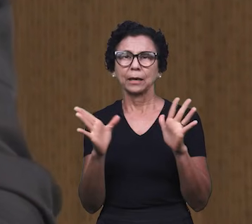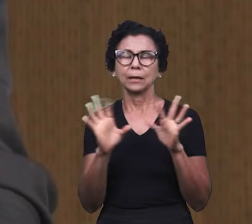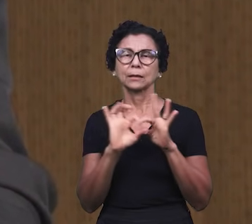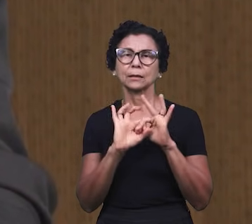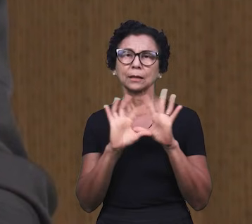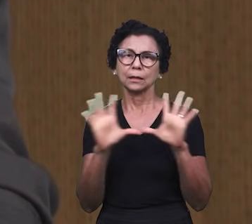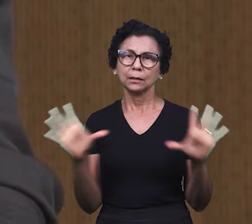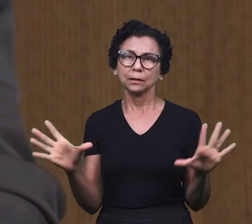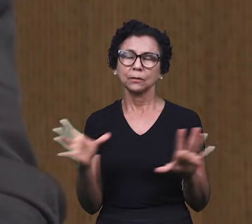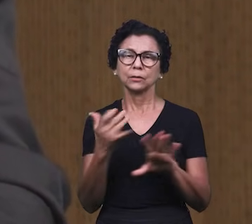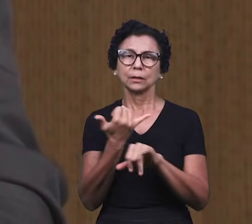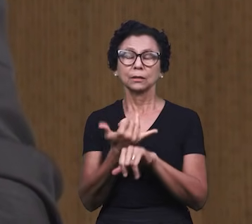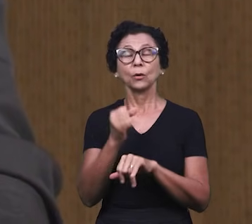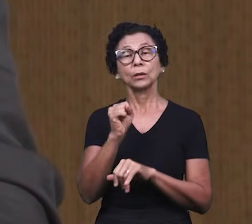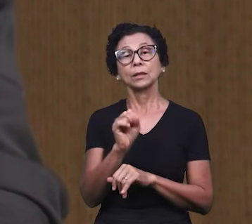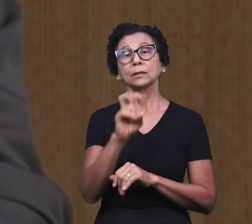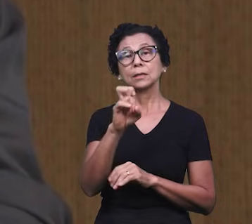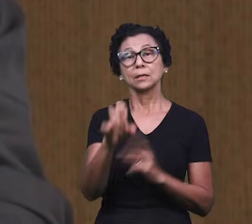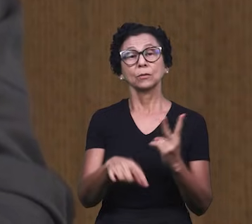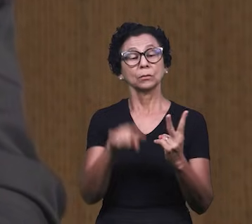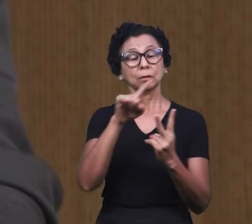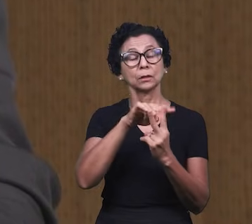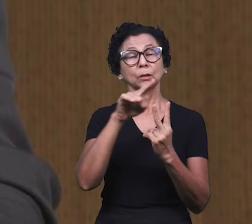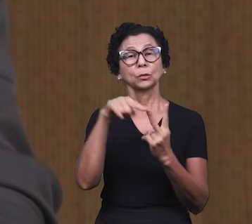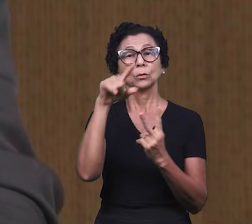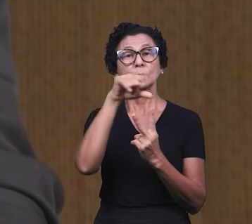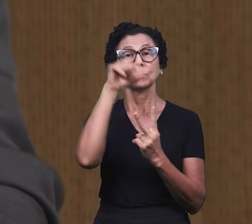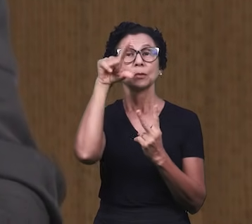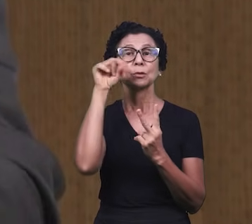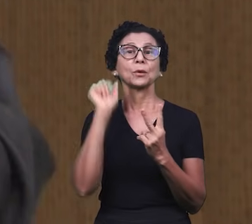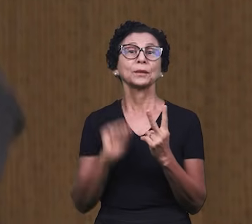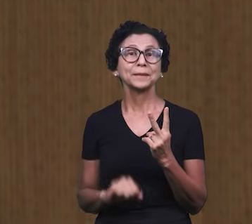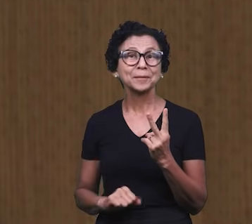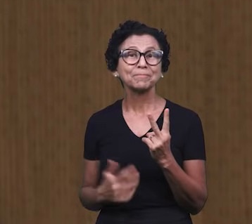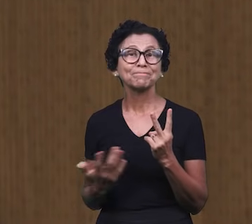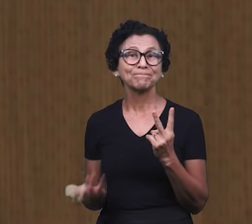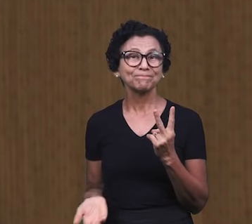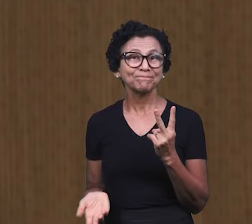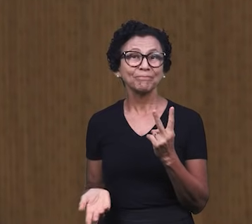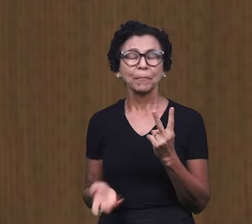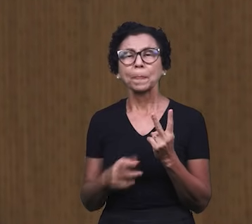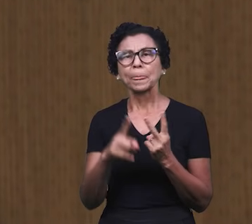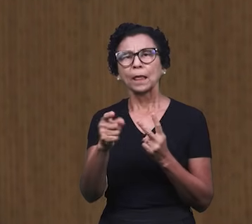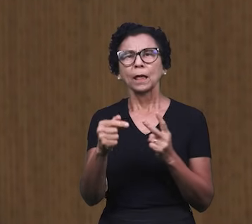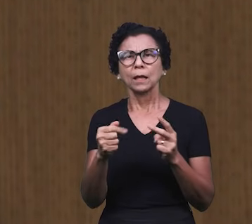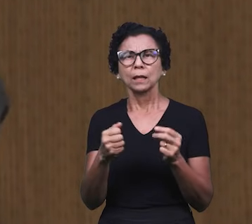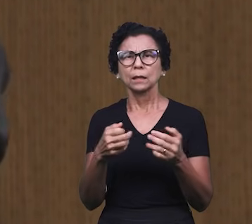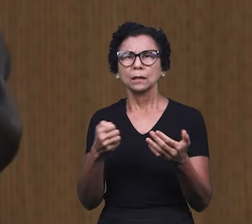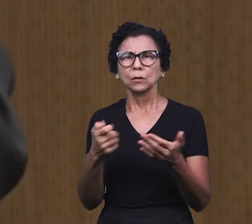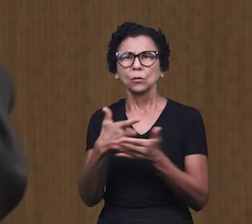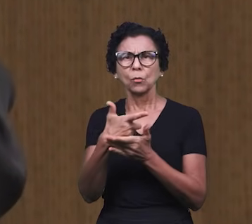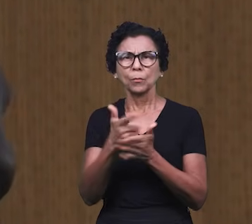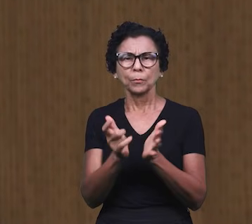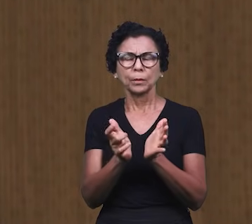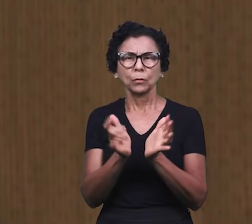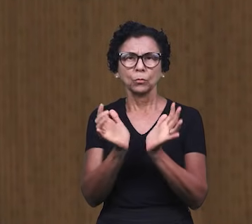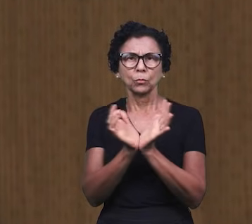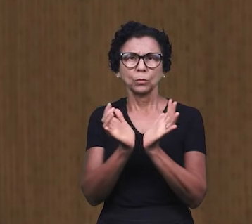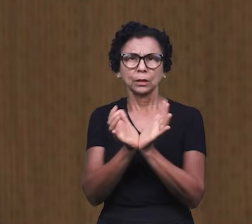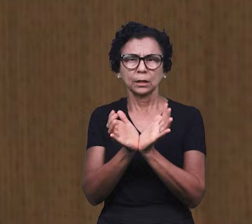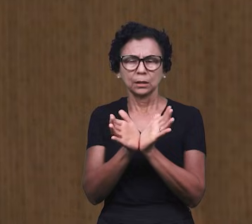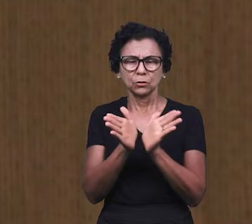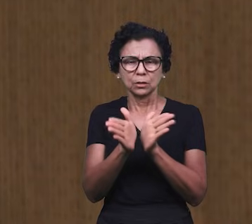canal 85. Então ela tem duas opções para o satélite. Ela compra o kitzinho ali, um receptor e